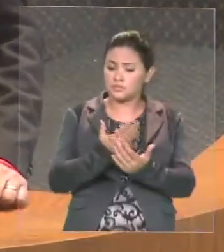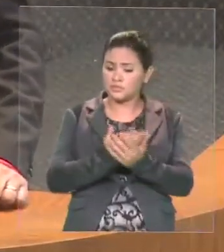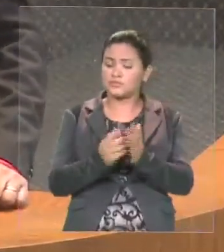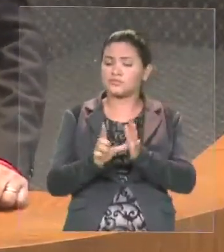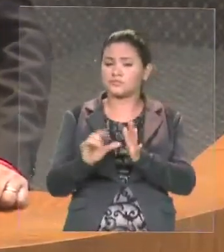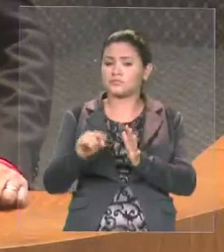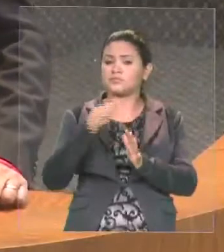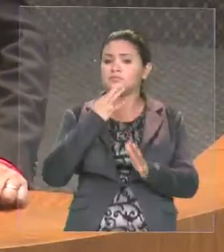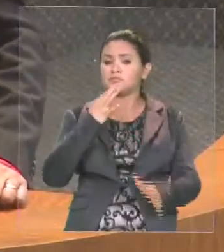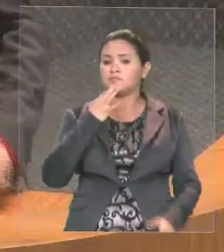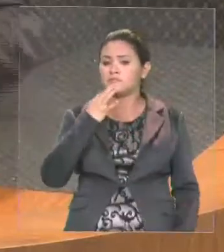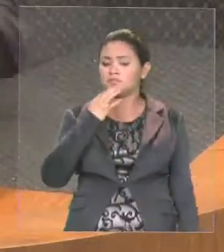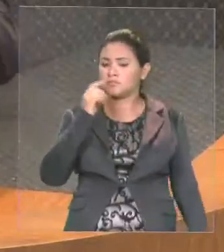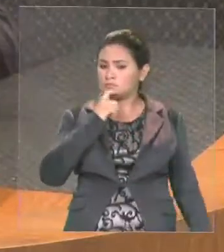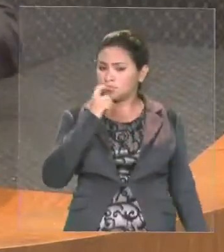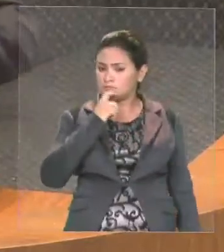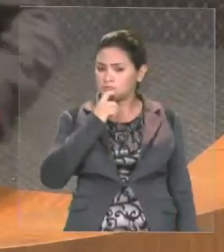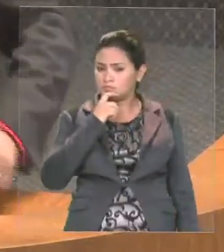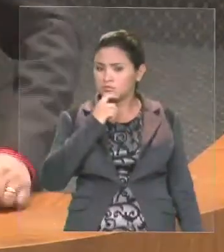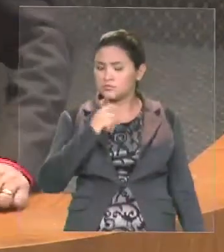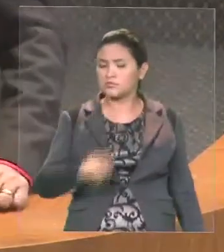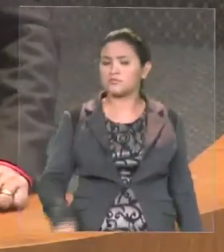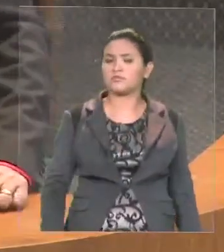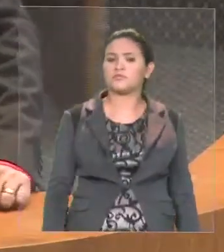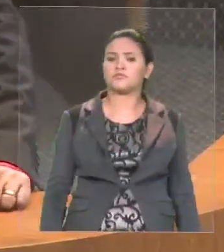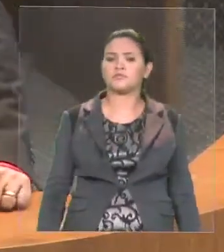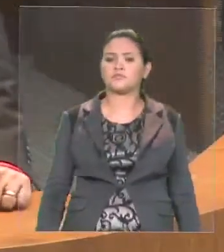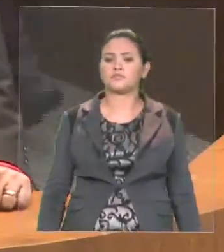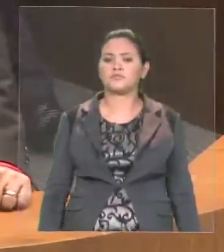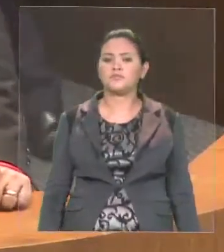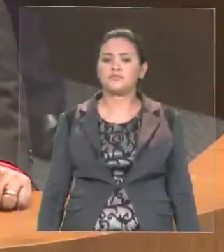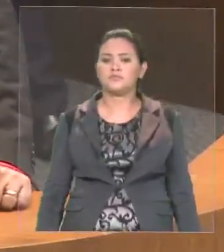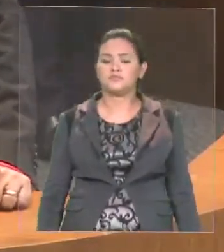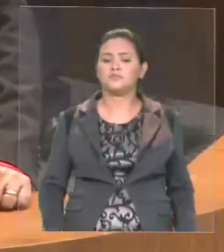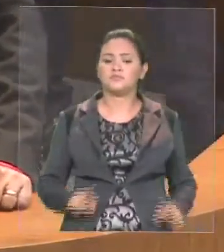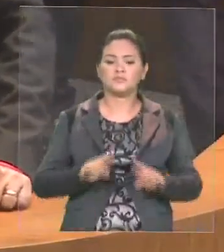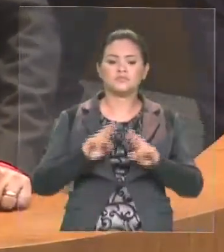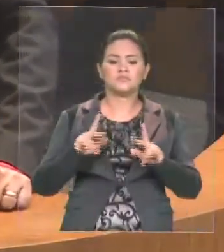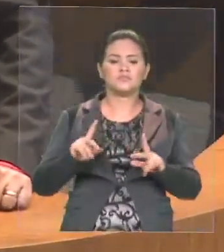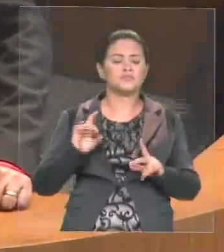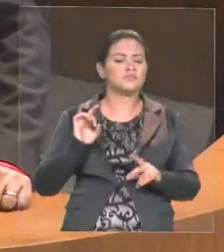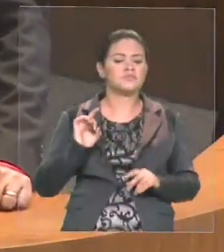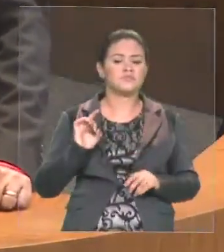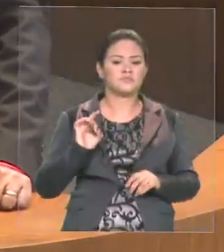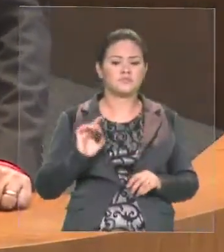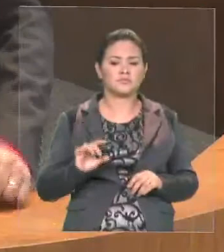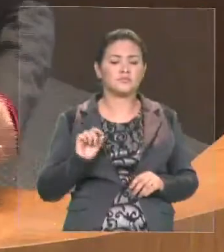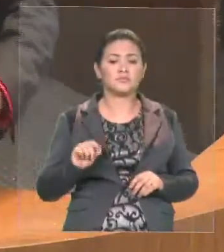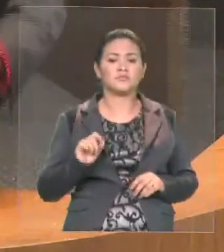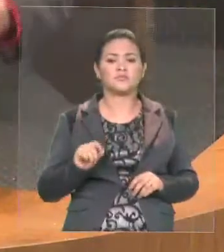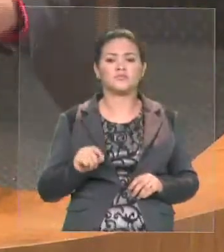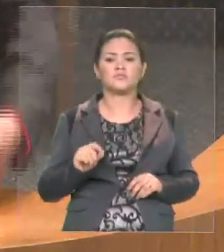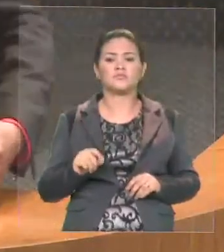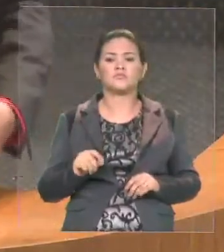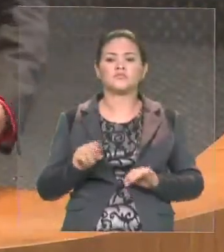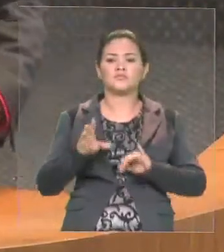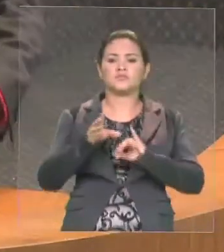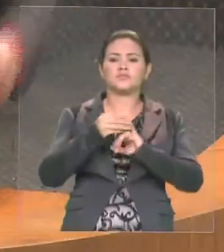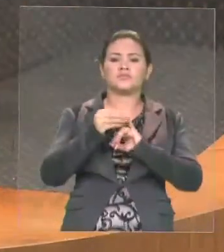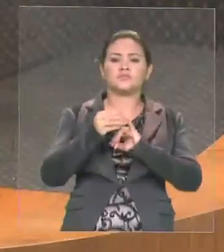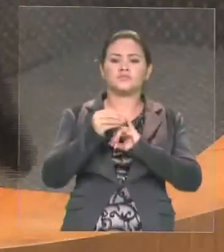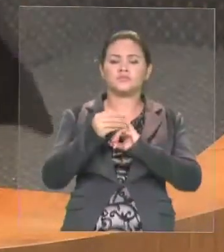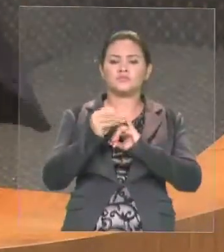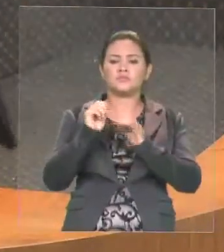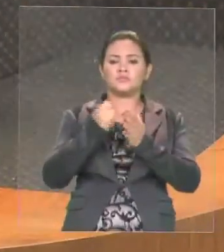verdade. Trata-se apenas, a diferença é o recolhimento do ICMS na saída, em vez de na